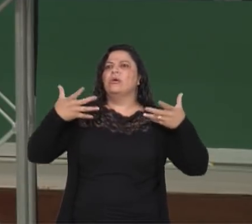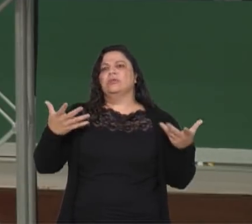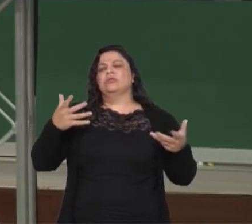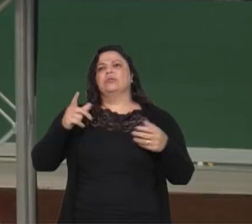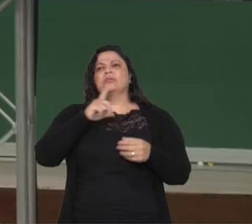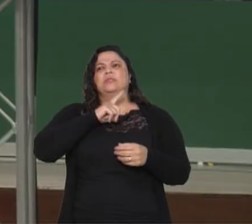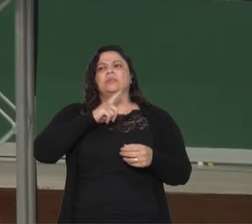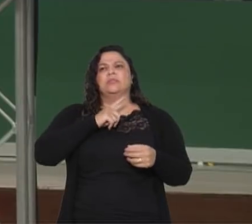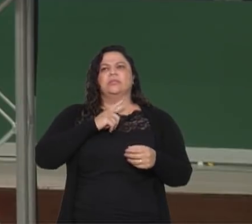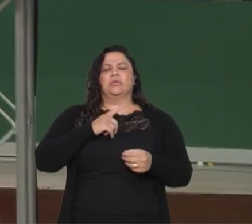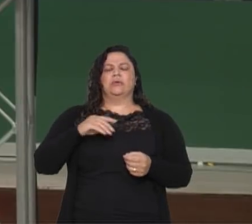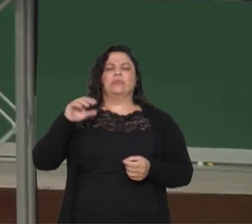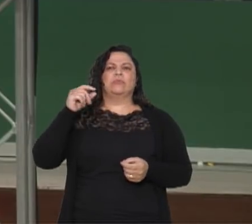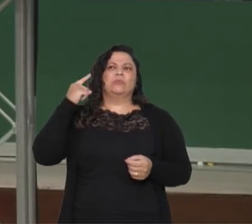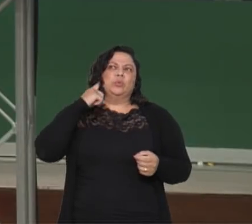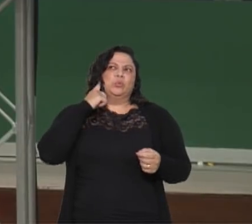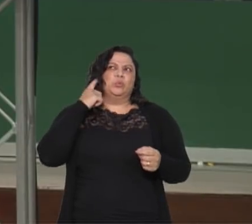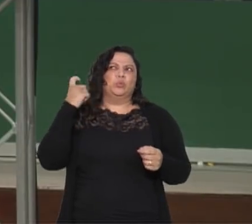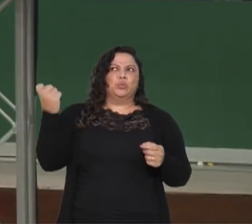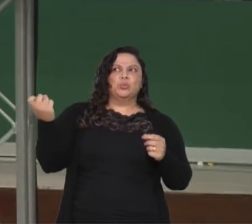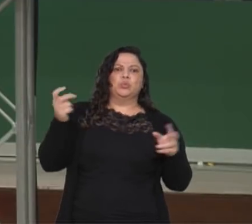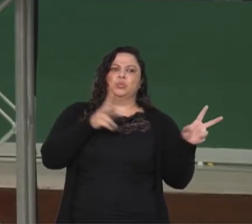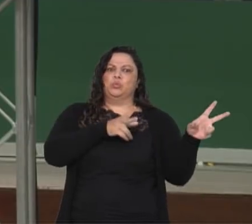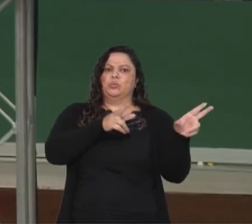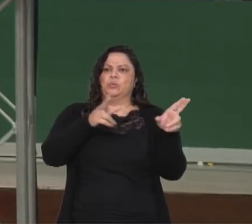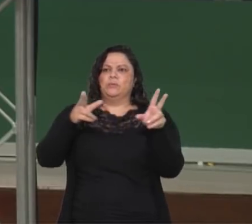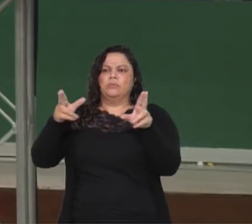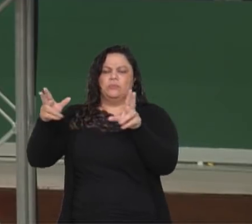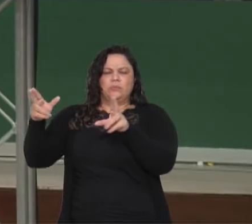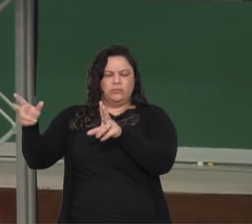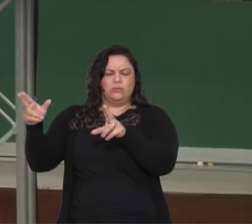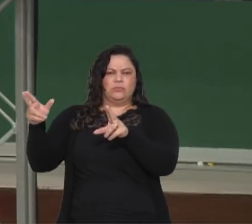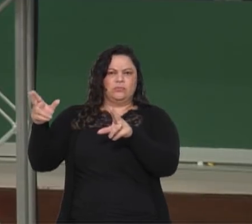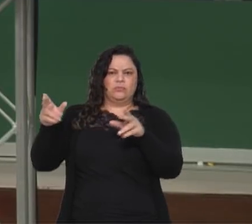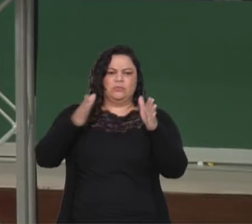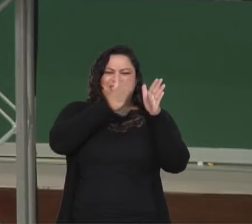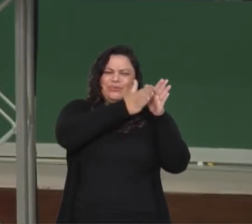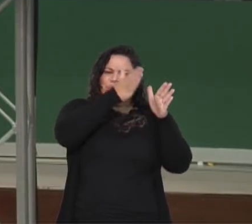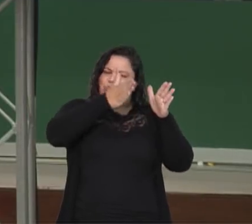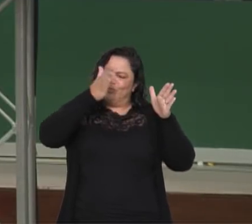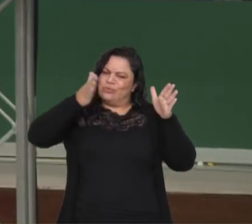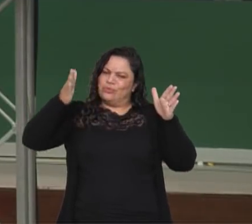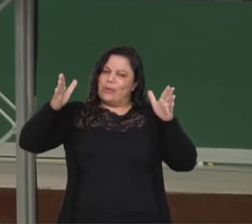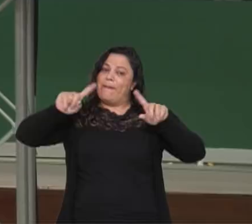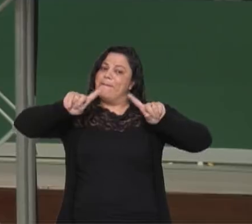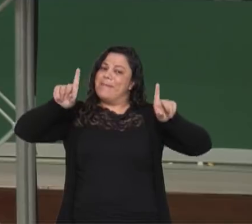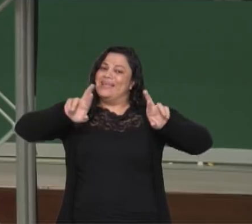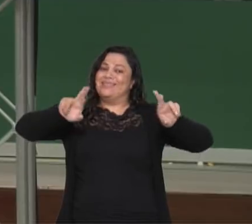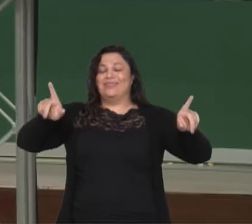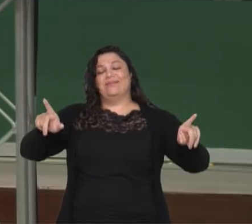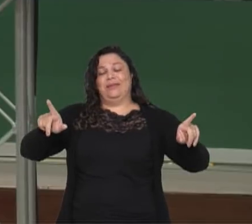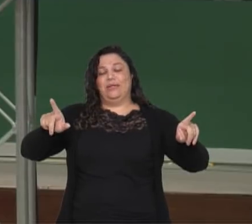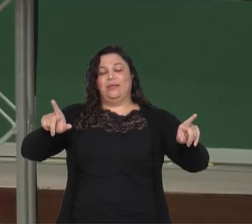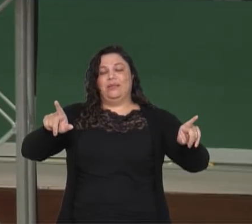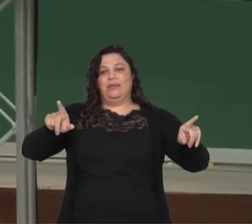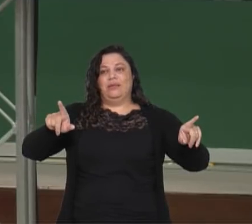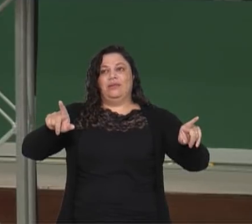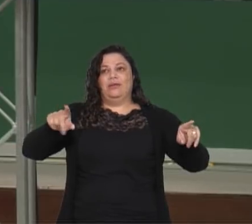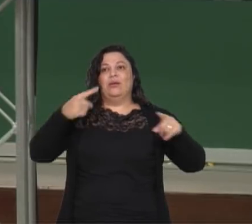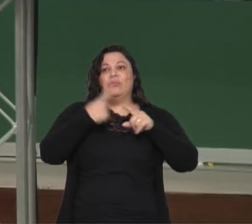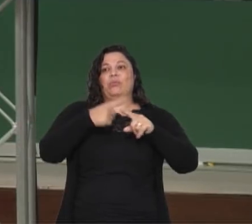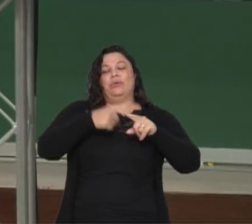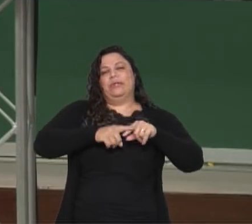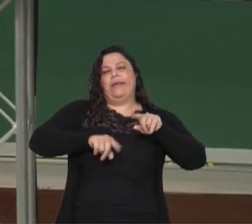num som a mesma duração, a mesma intensidade, a mesma altura e mesmo assim eles serem diferentes, porque eles são